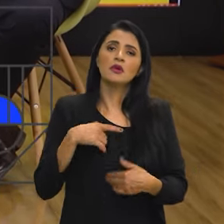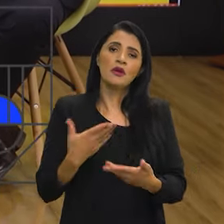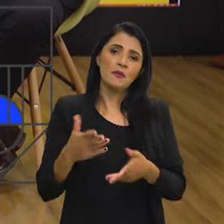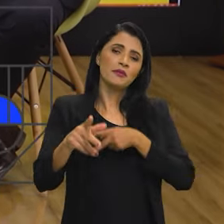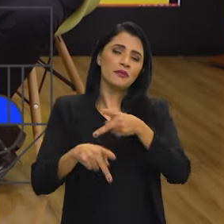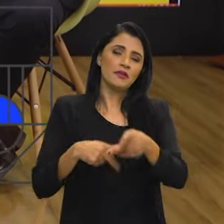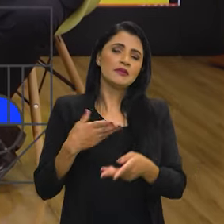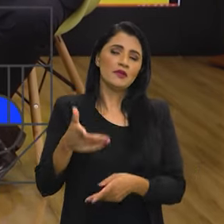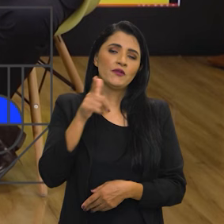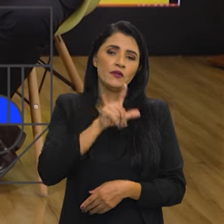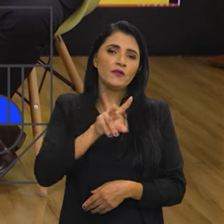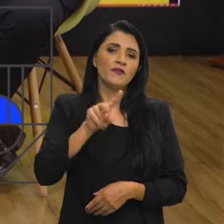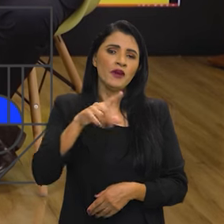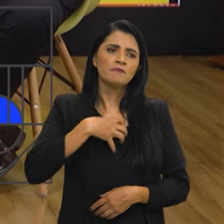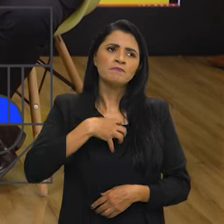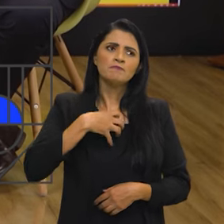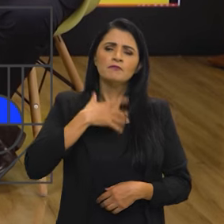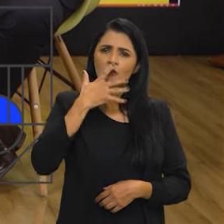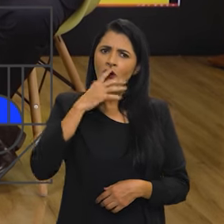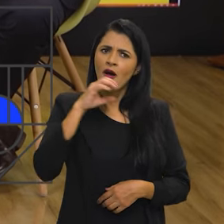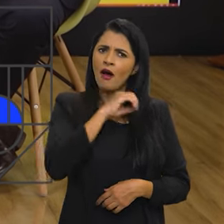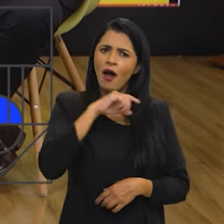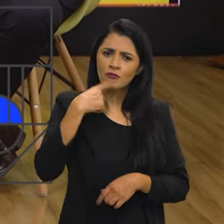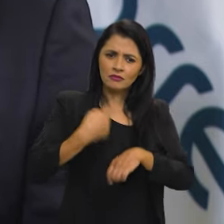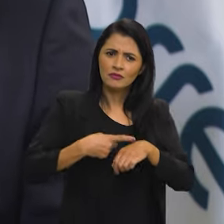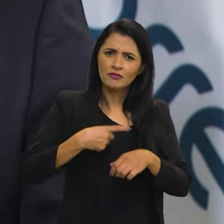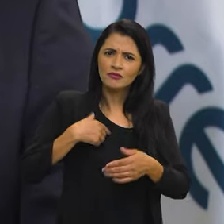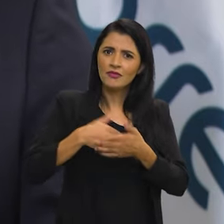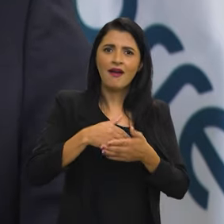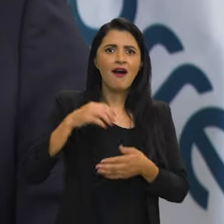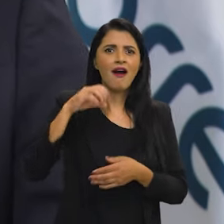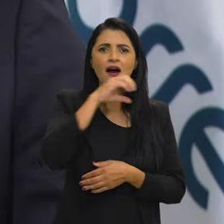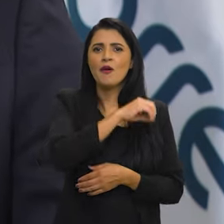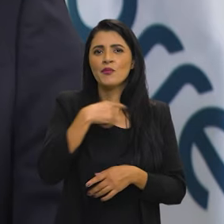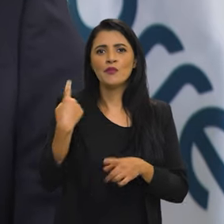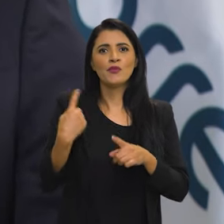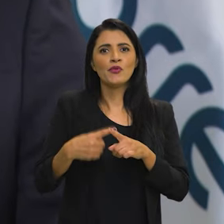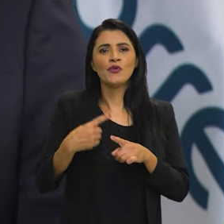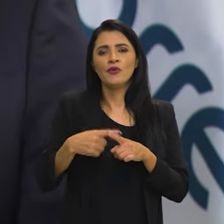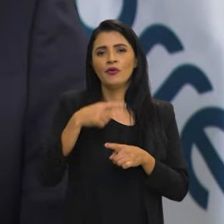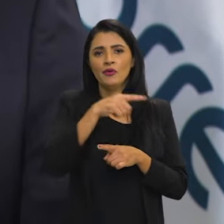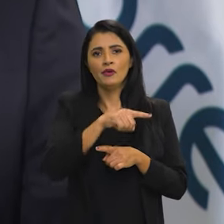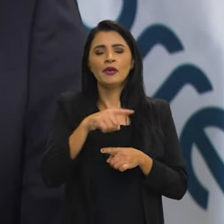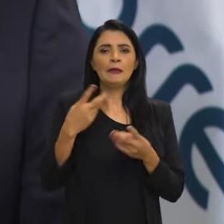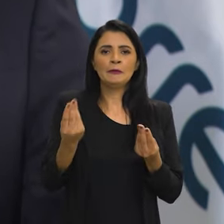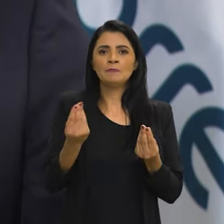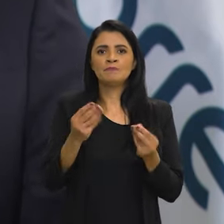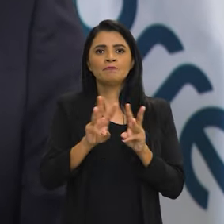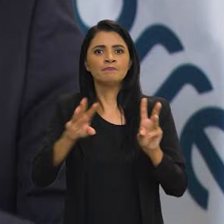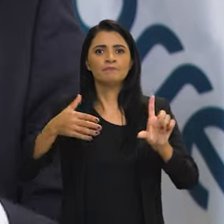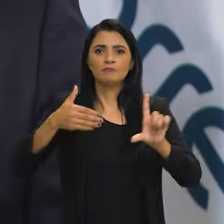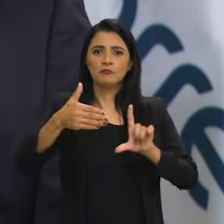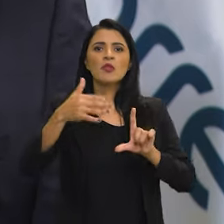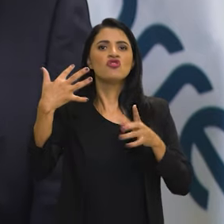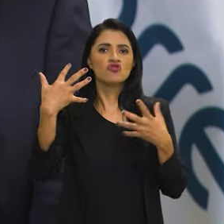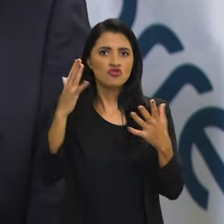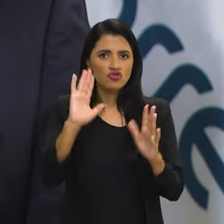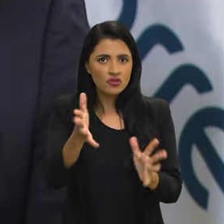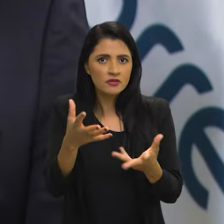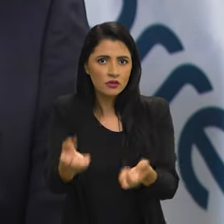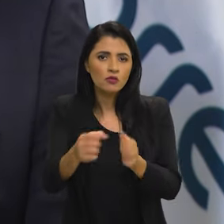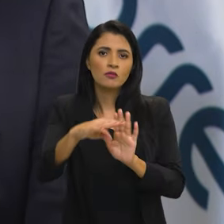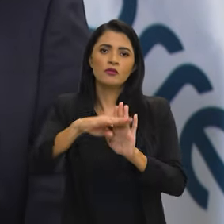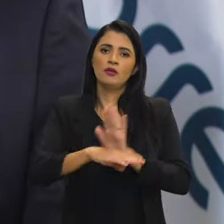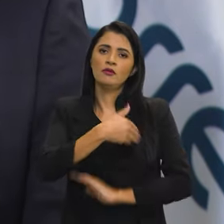grande para a população. Então, a população vai sentir isso já nos próximos dias, porque o volume, as plataformas já